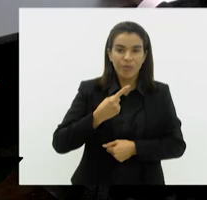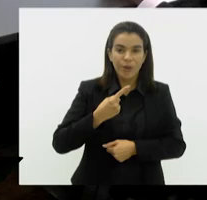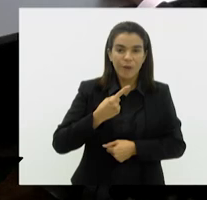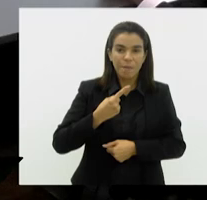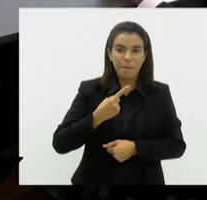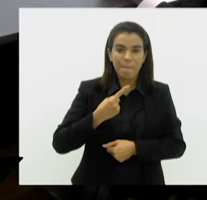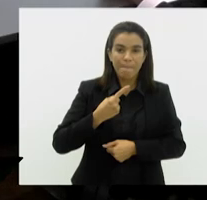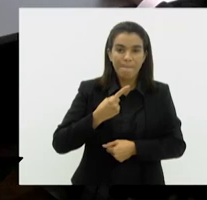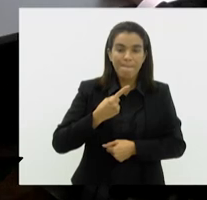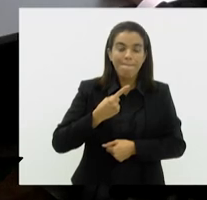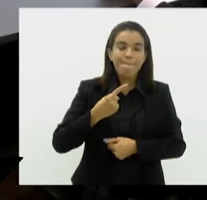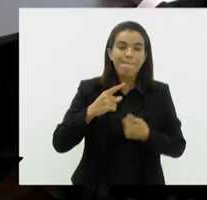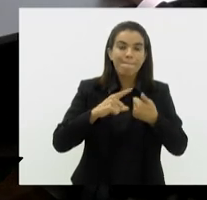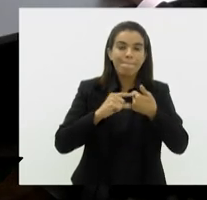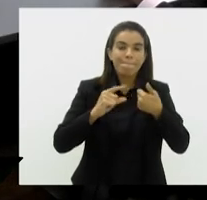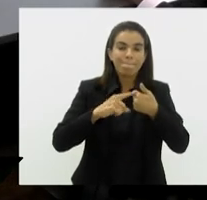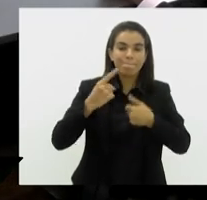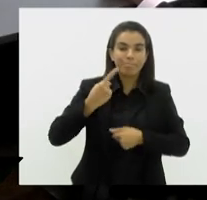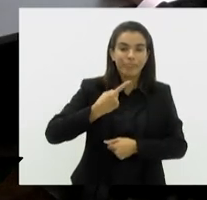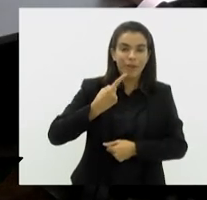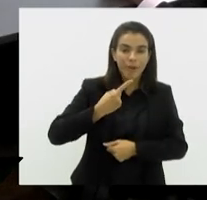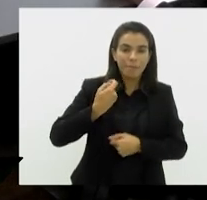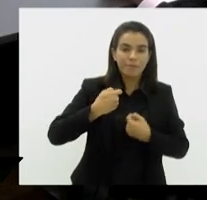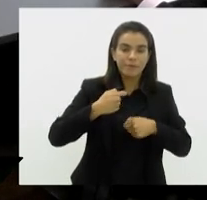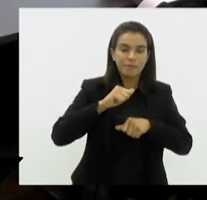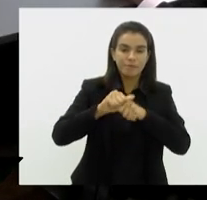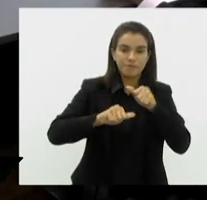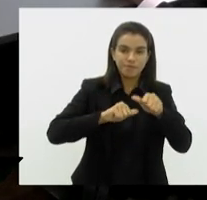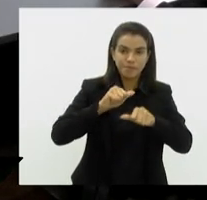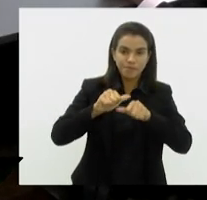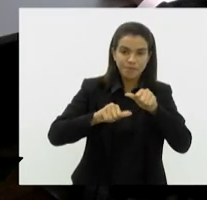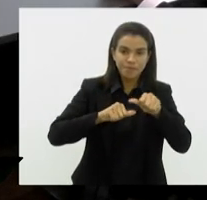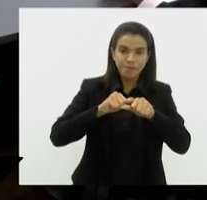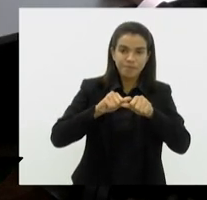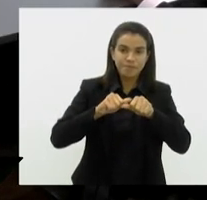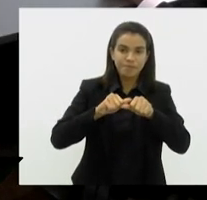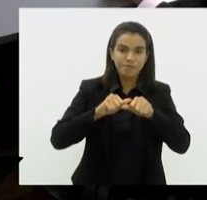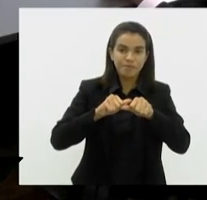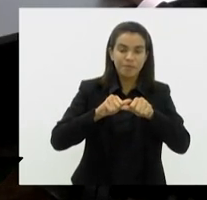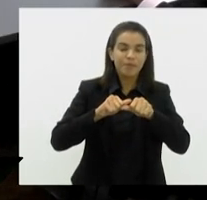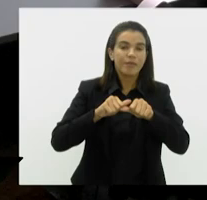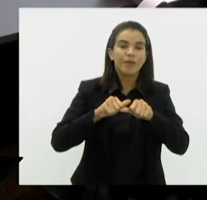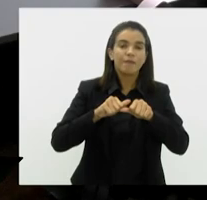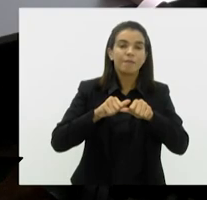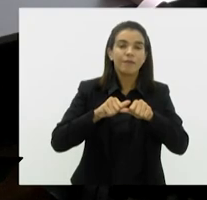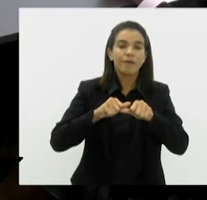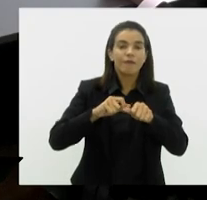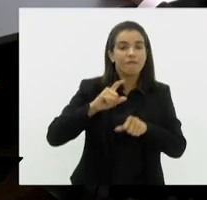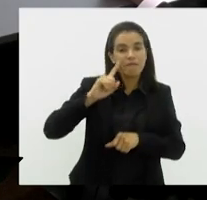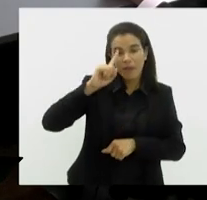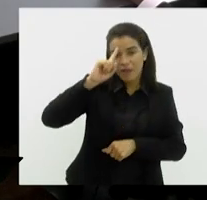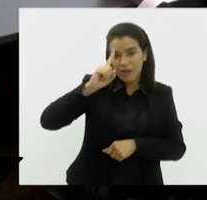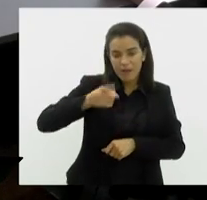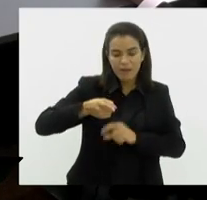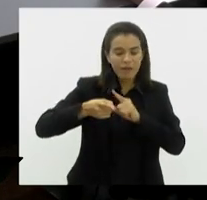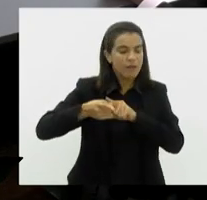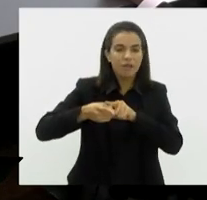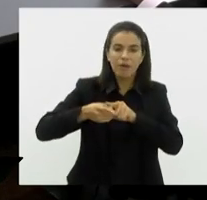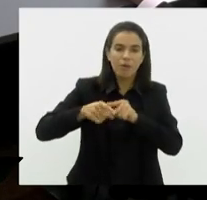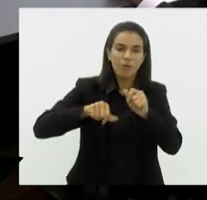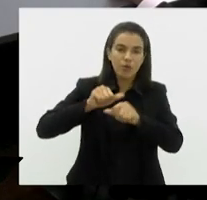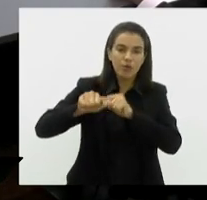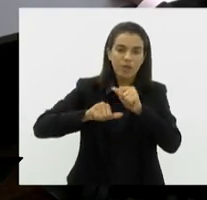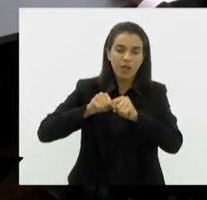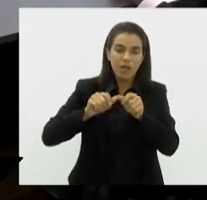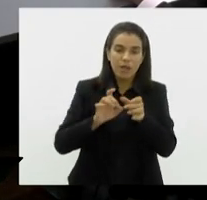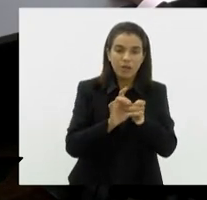eu tenho que primeiro, eu tenho que mudar no artigo 1º também, que aí eu me omiti, que está escrito fica determinado, para fica autorizado. E